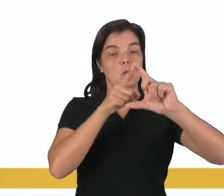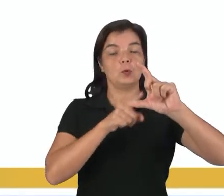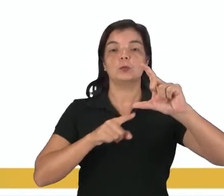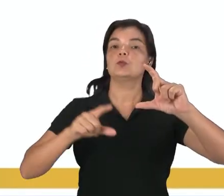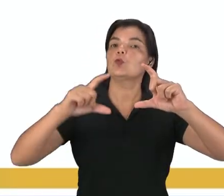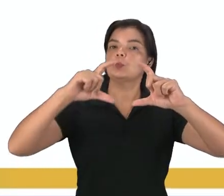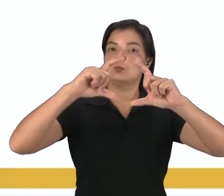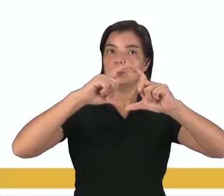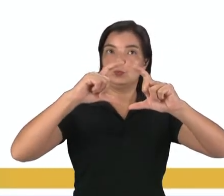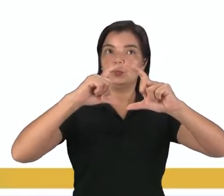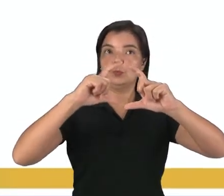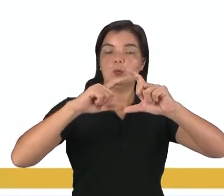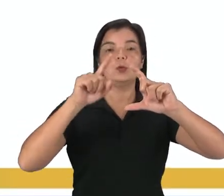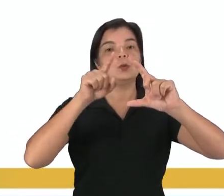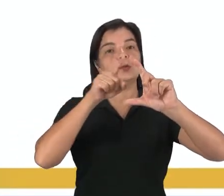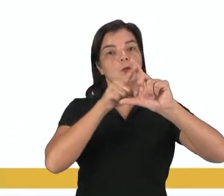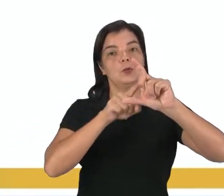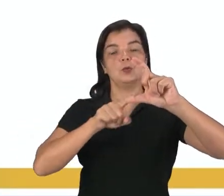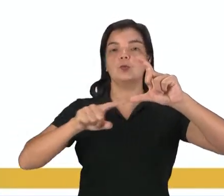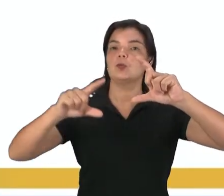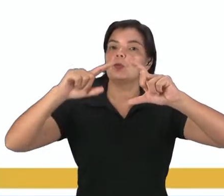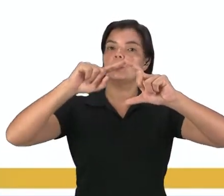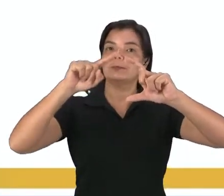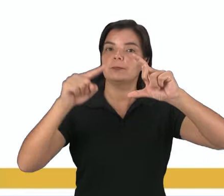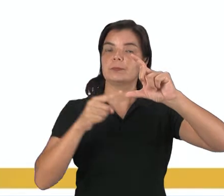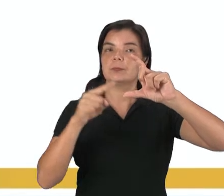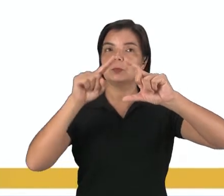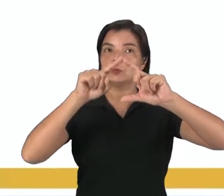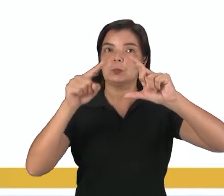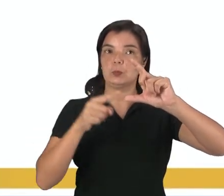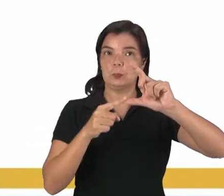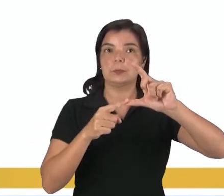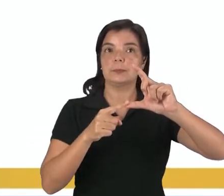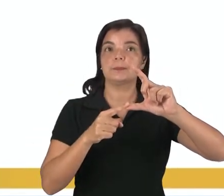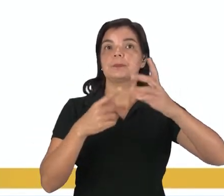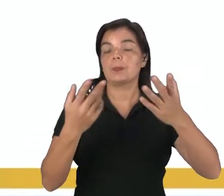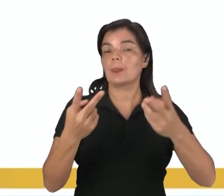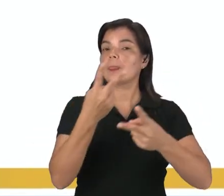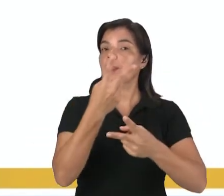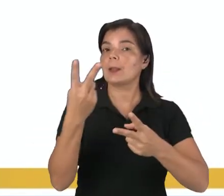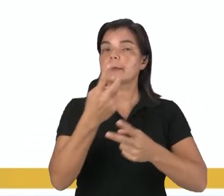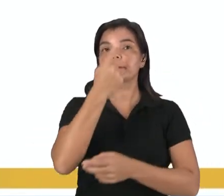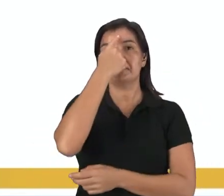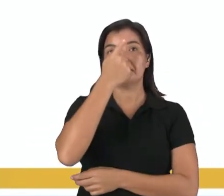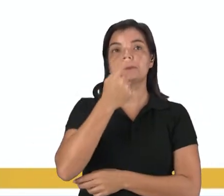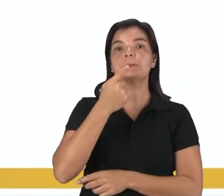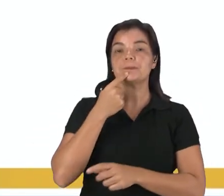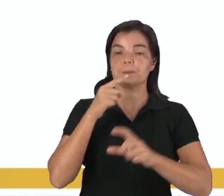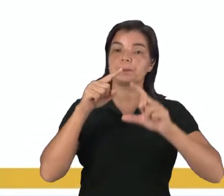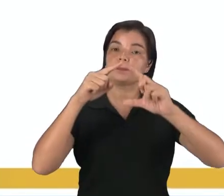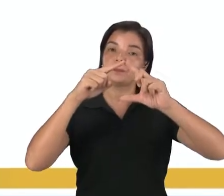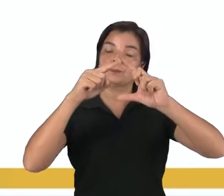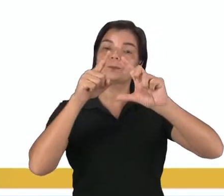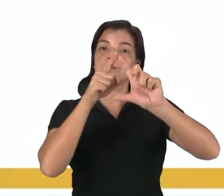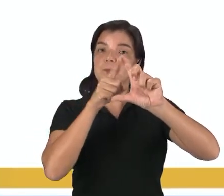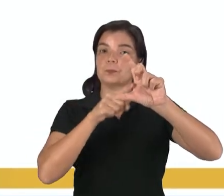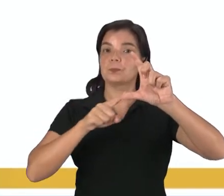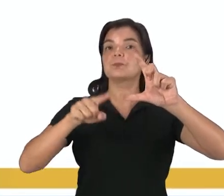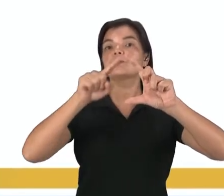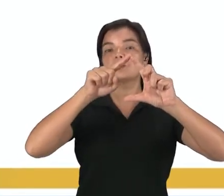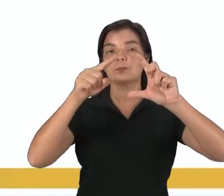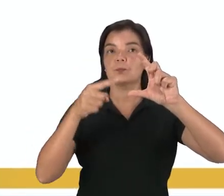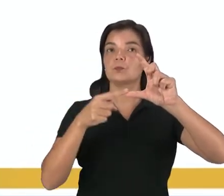falaremos inicialmente aí sobre círculo e circunferência Tá certo Observe que círculo e circunferência